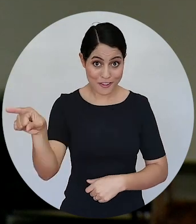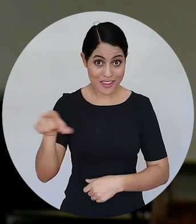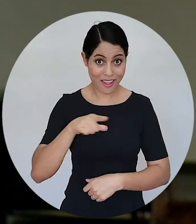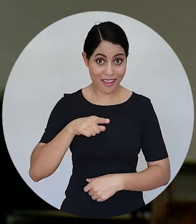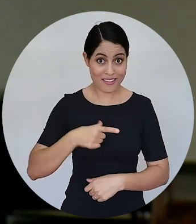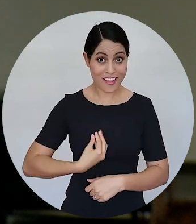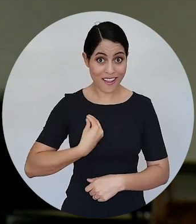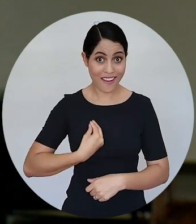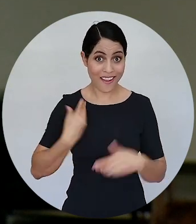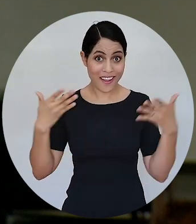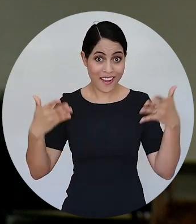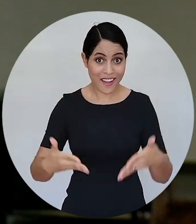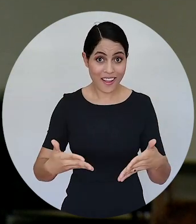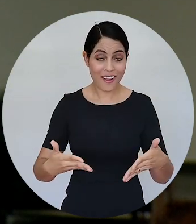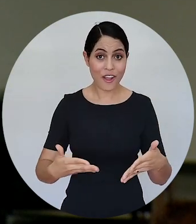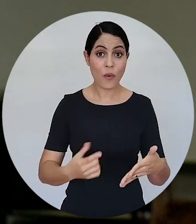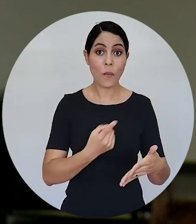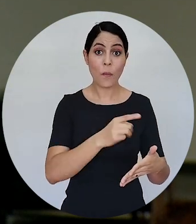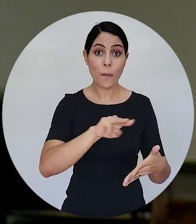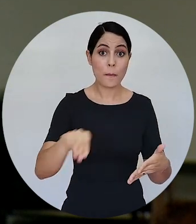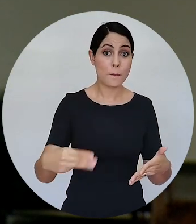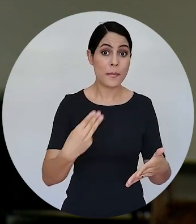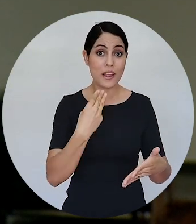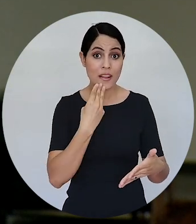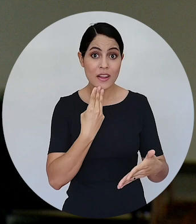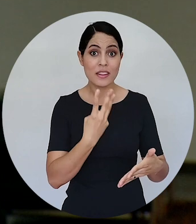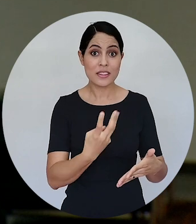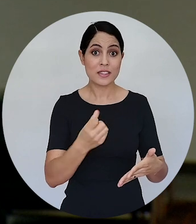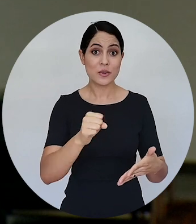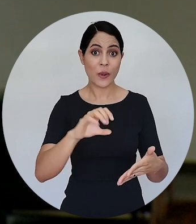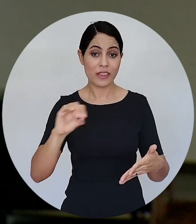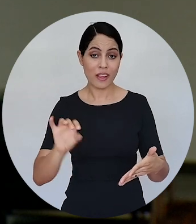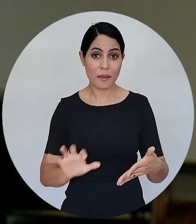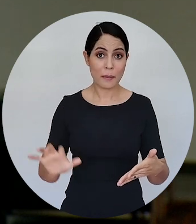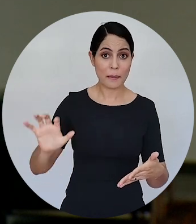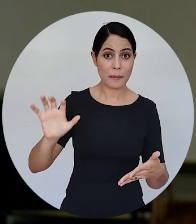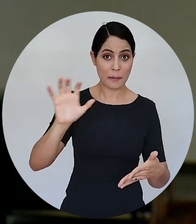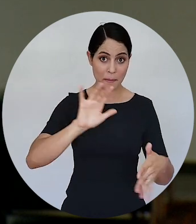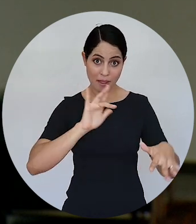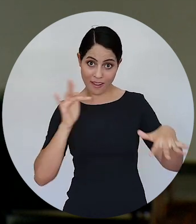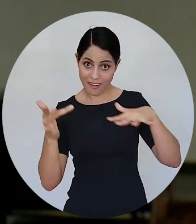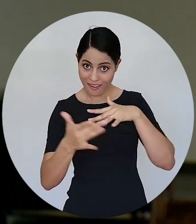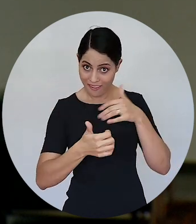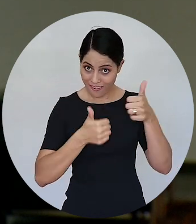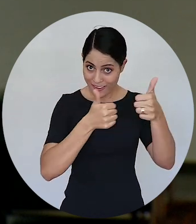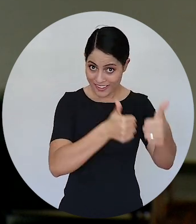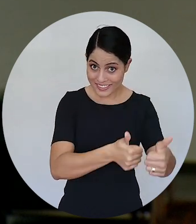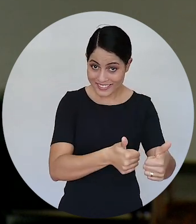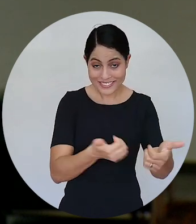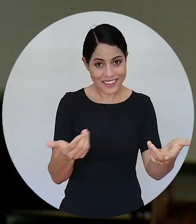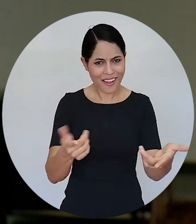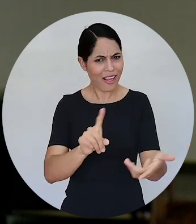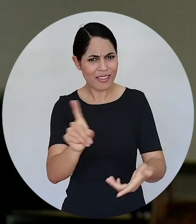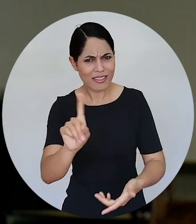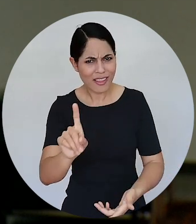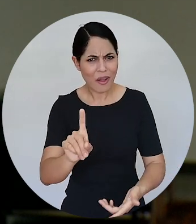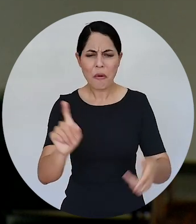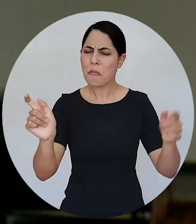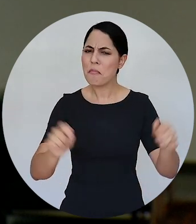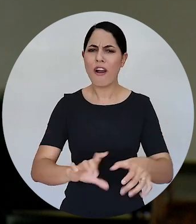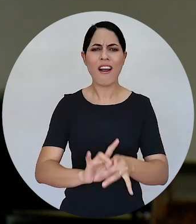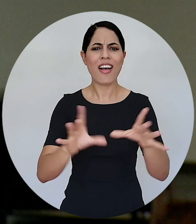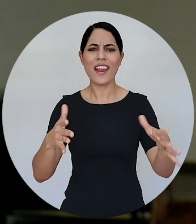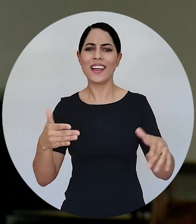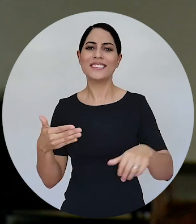de assunto, aí vai uma pergunta. Você faz parte dos nossos mais de 1.380.000 seguidores nas redes